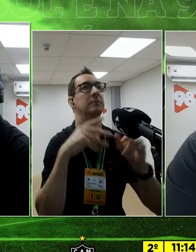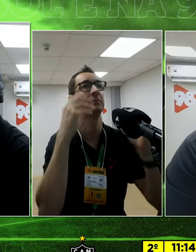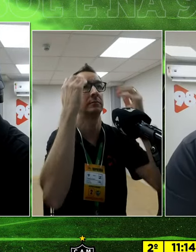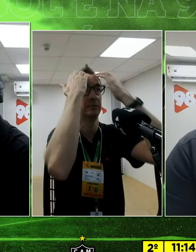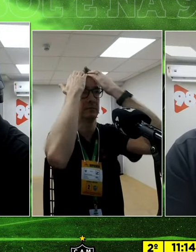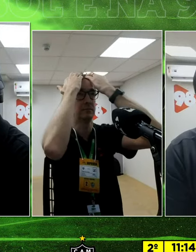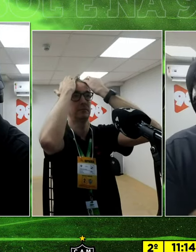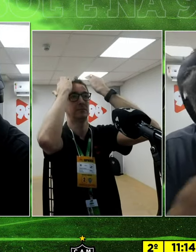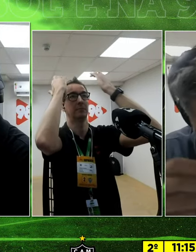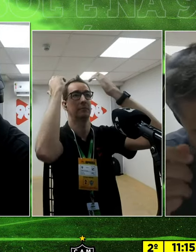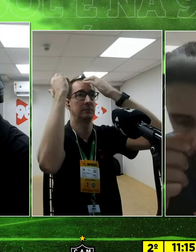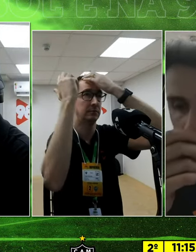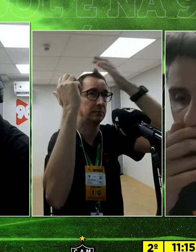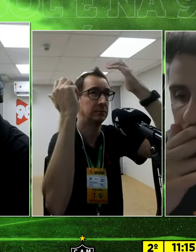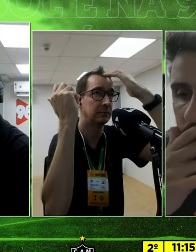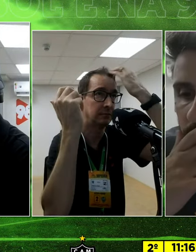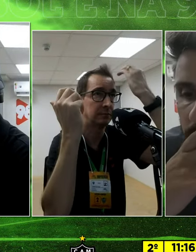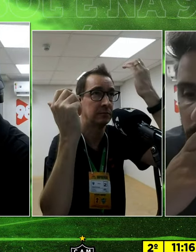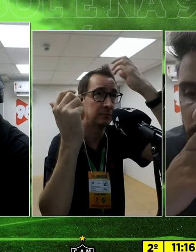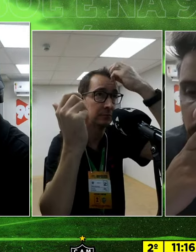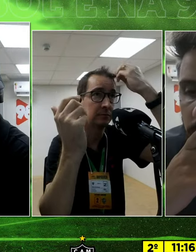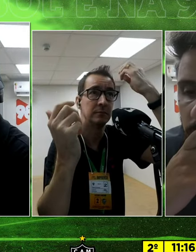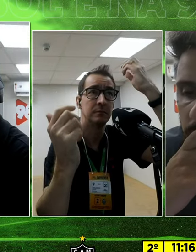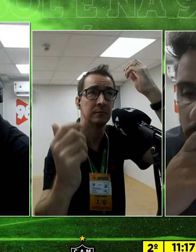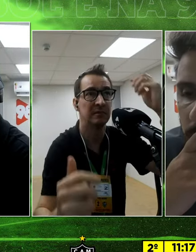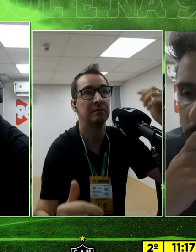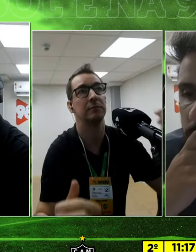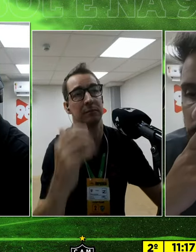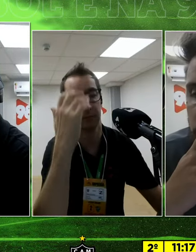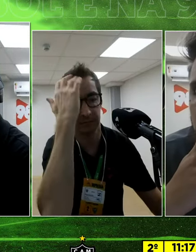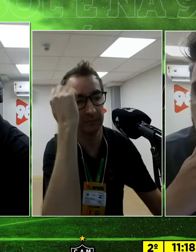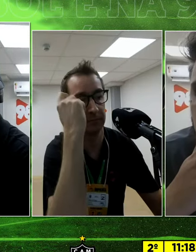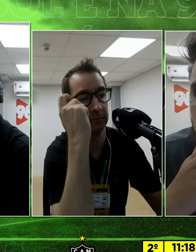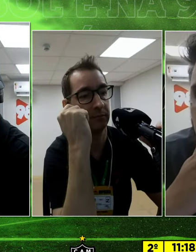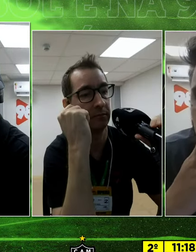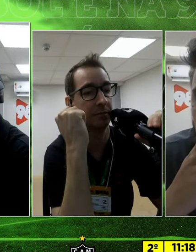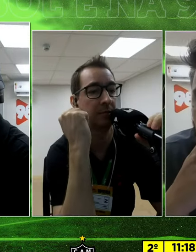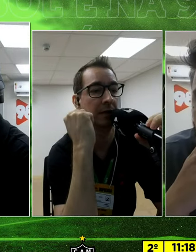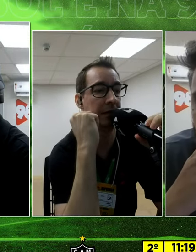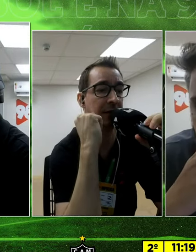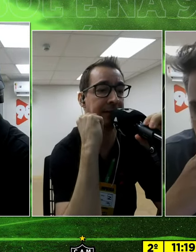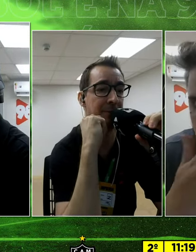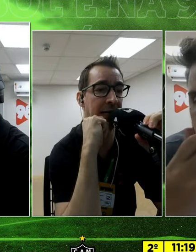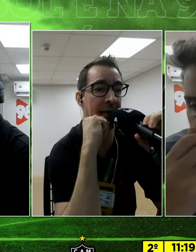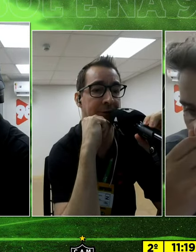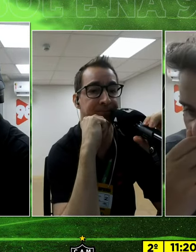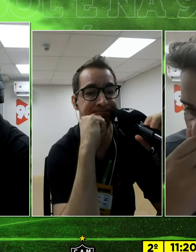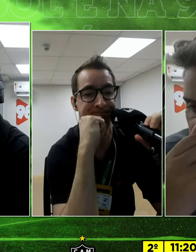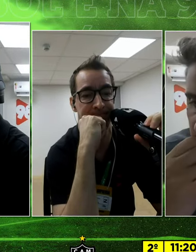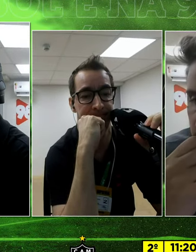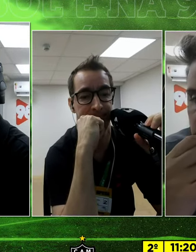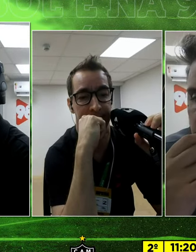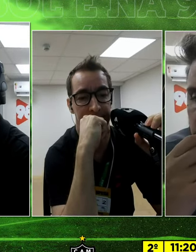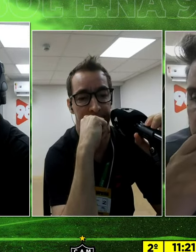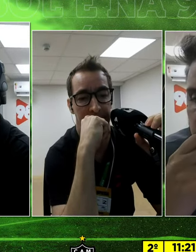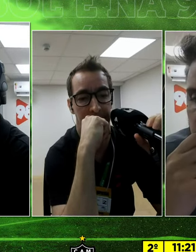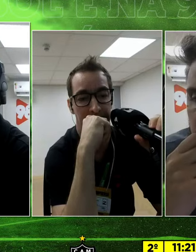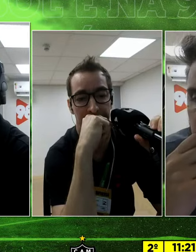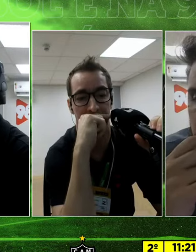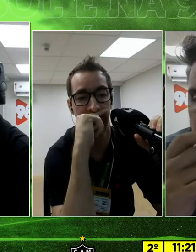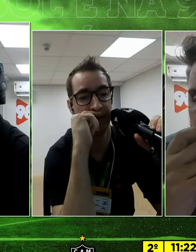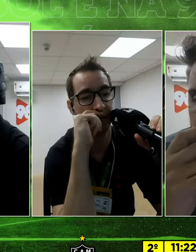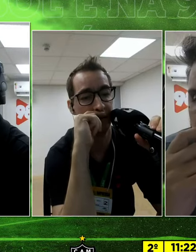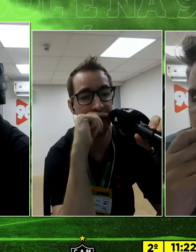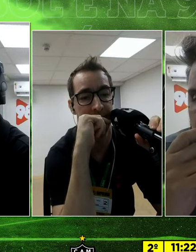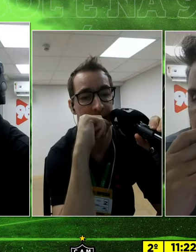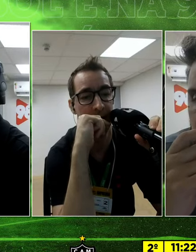reclamar de novo Seu Gilberto ele não para Seu Gilberto não para muito bem e já tá amarelado Pois é é Ru cuidado